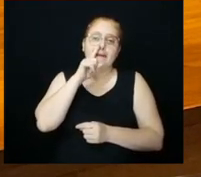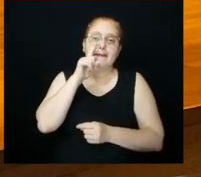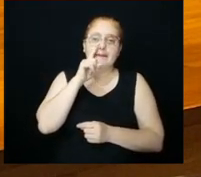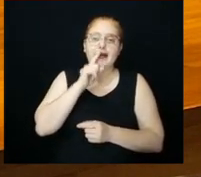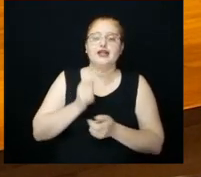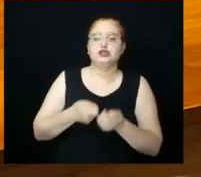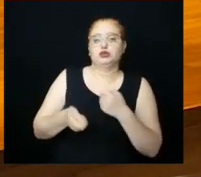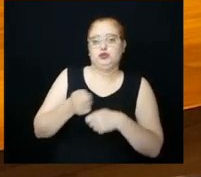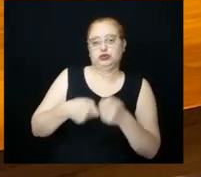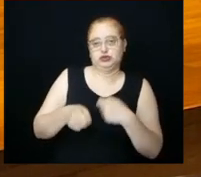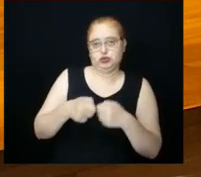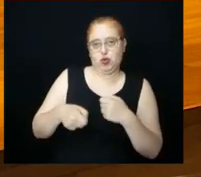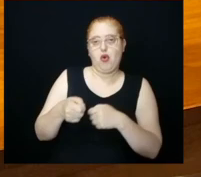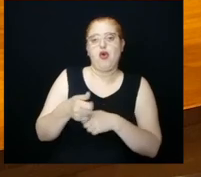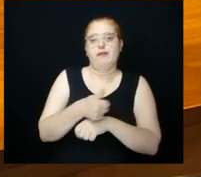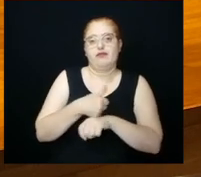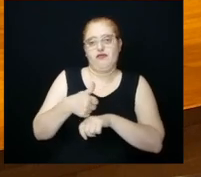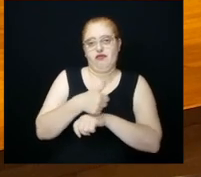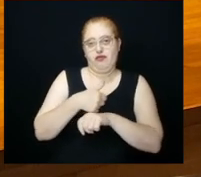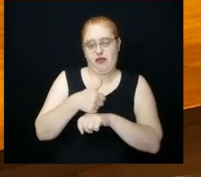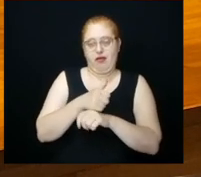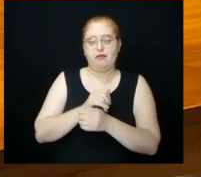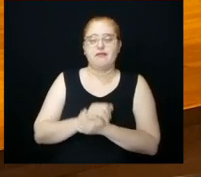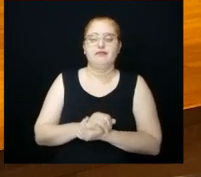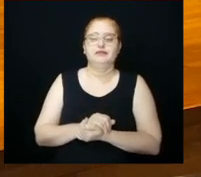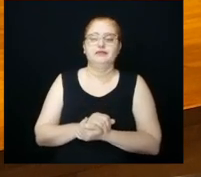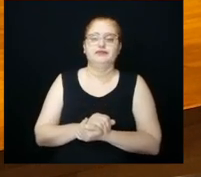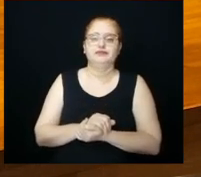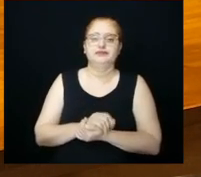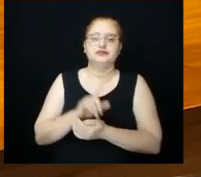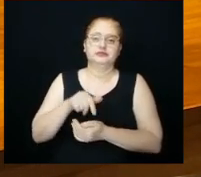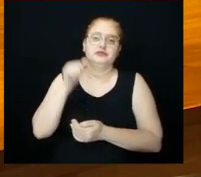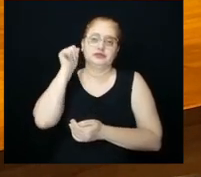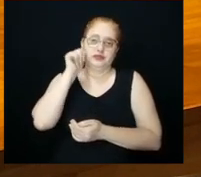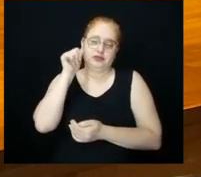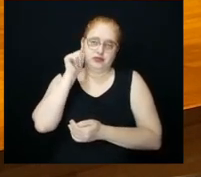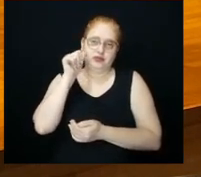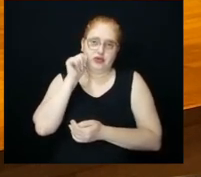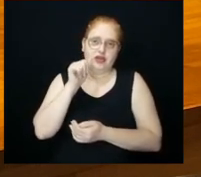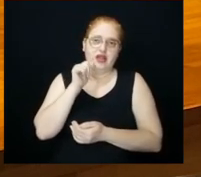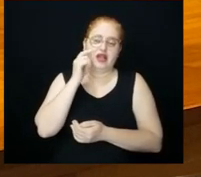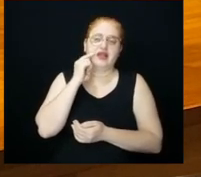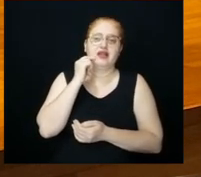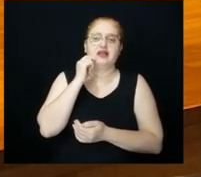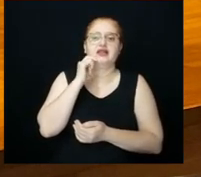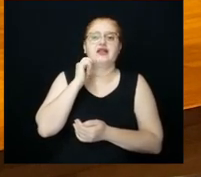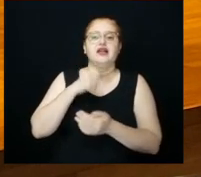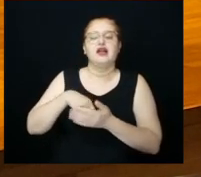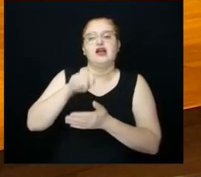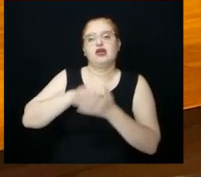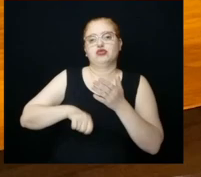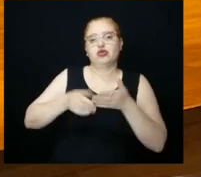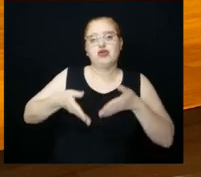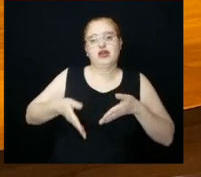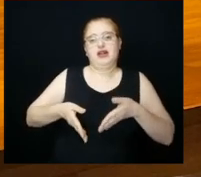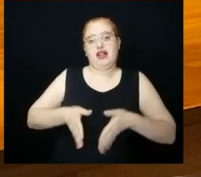administradora. Ela era uma mulher de classe média, enfim, uma menina de classe média que nasce